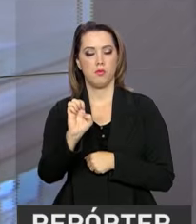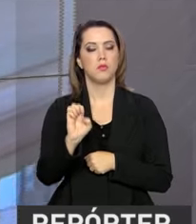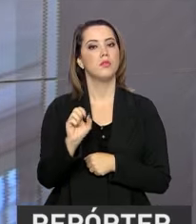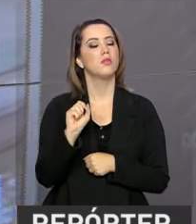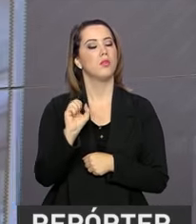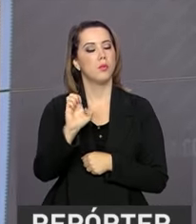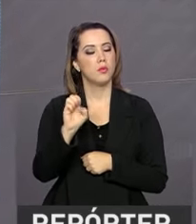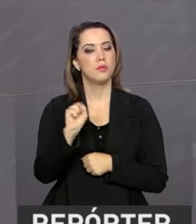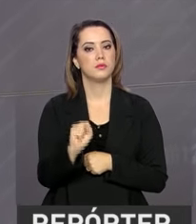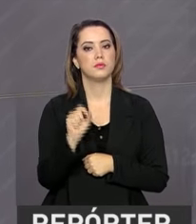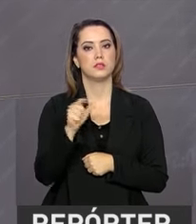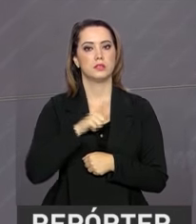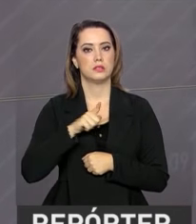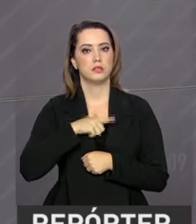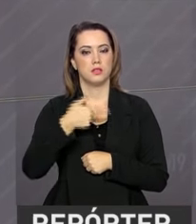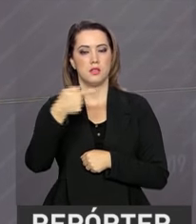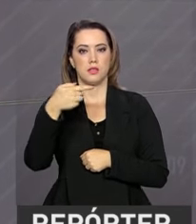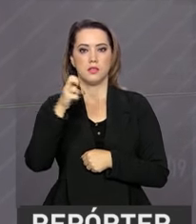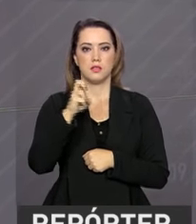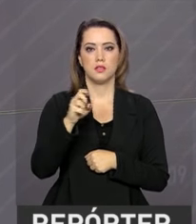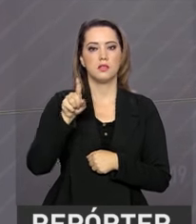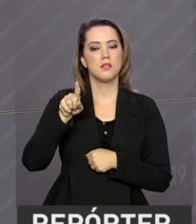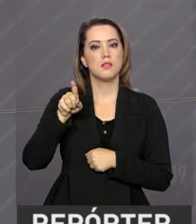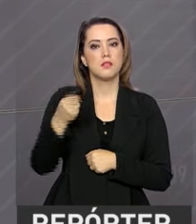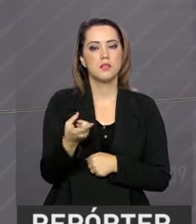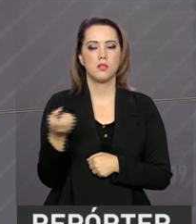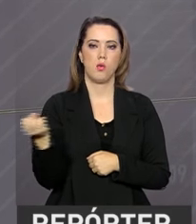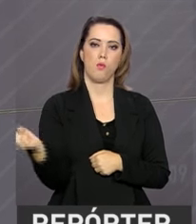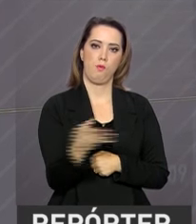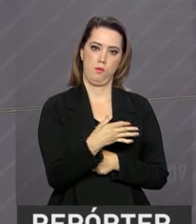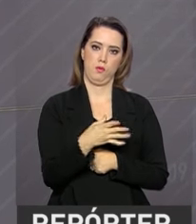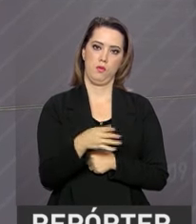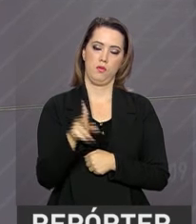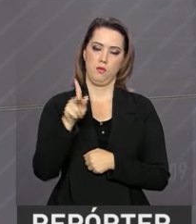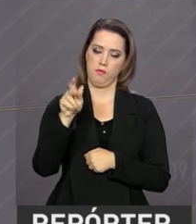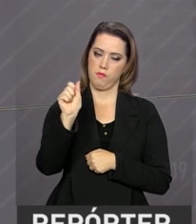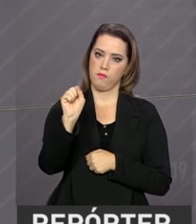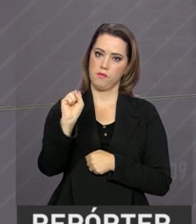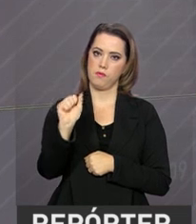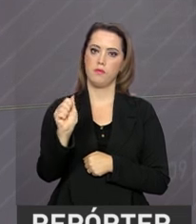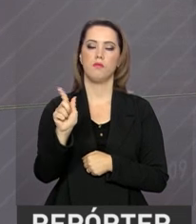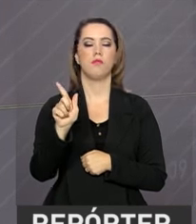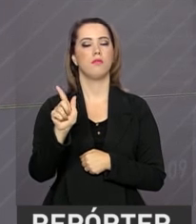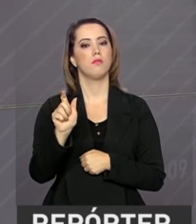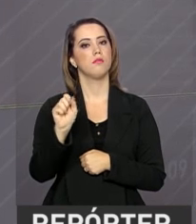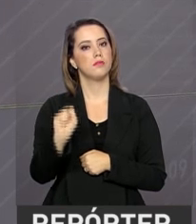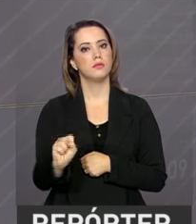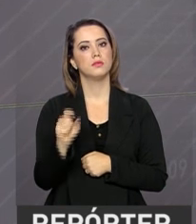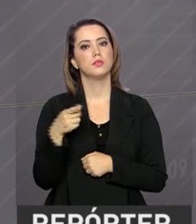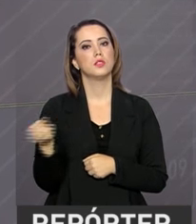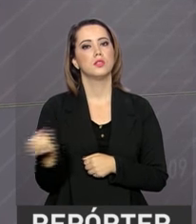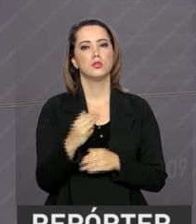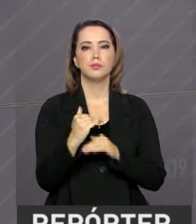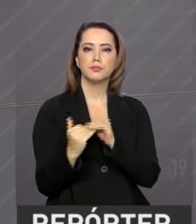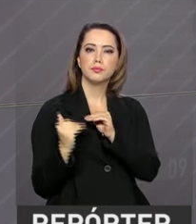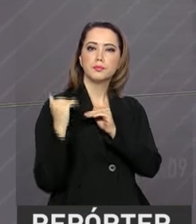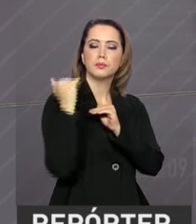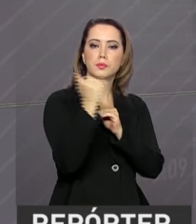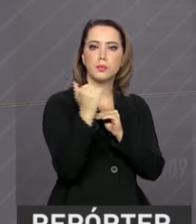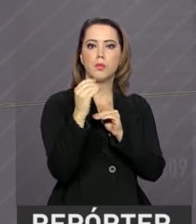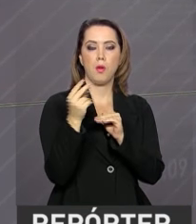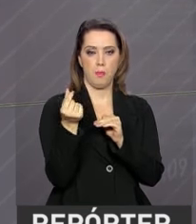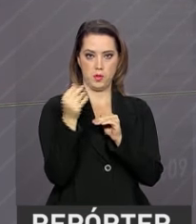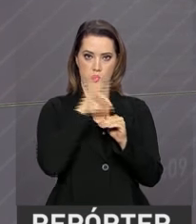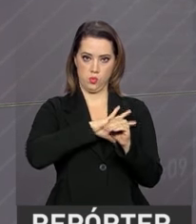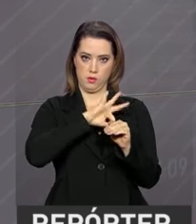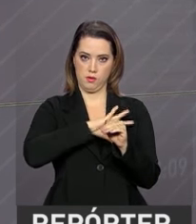novas vagas para o segundo semestre deste ano. Uma novidade anunciada pelo governo é a ampliação do teto de renda para participação